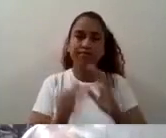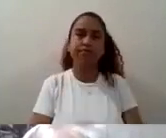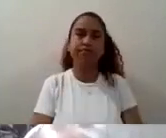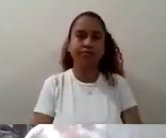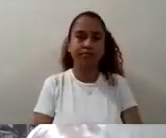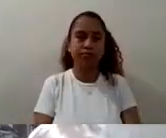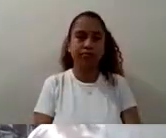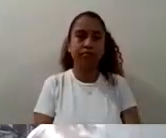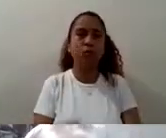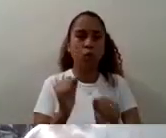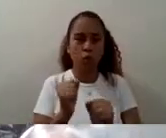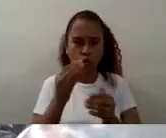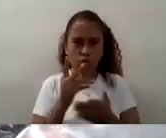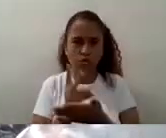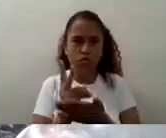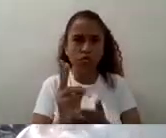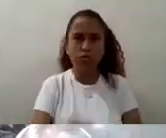Pode ir?